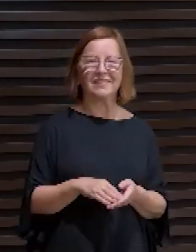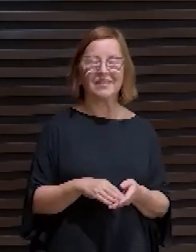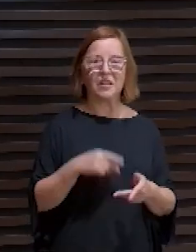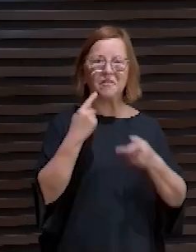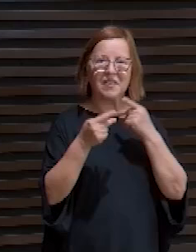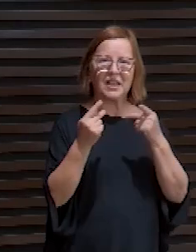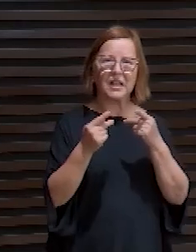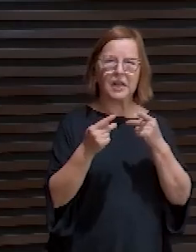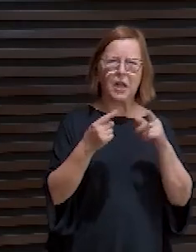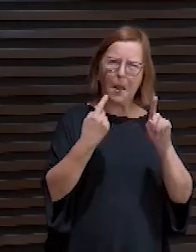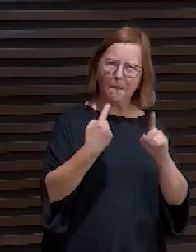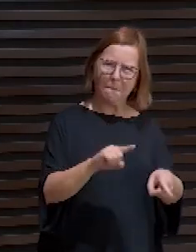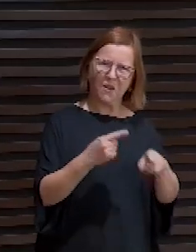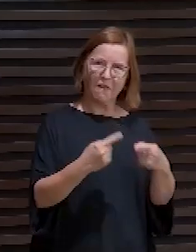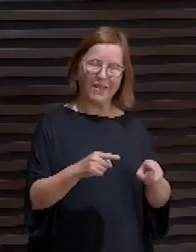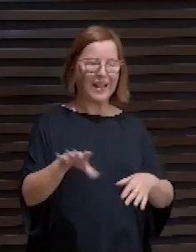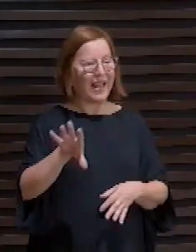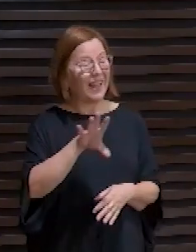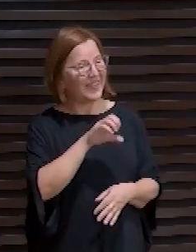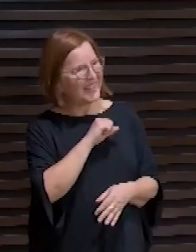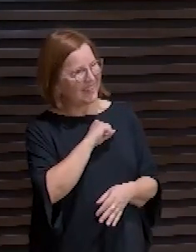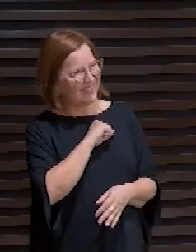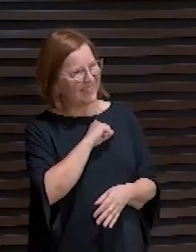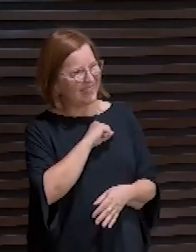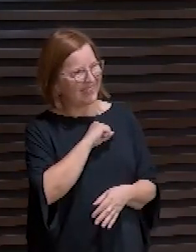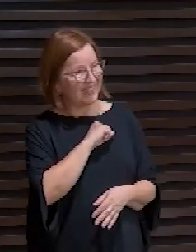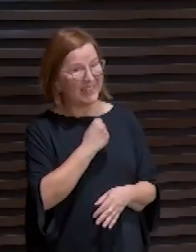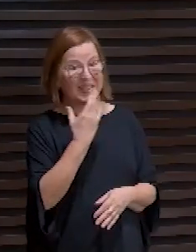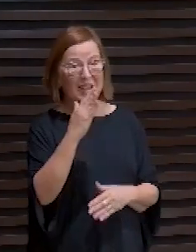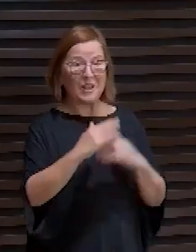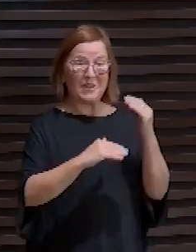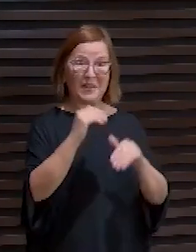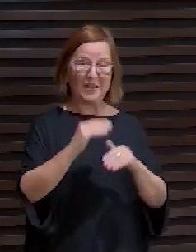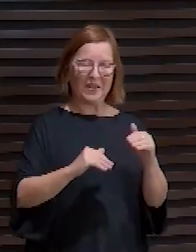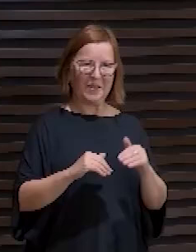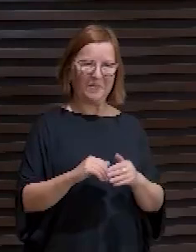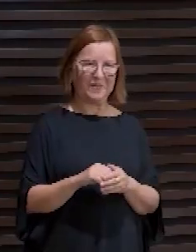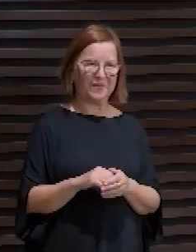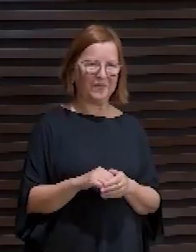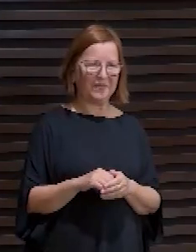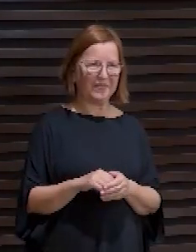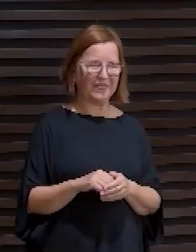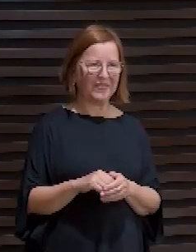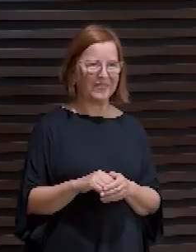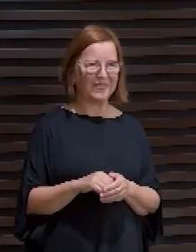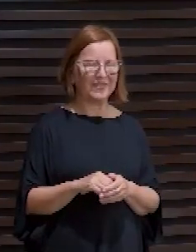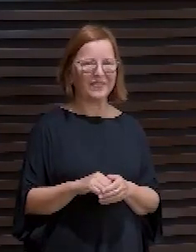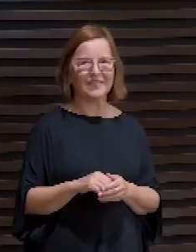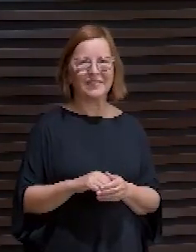diz, provoquem o amor e as boas obras, sejam intencionais